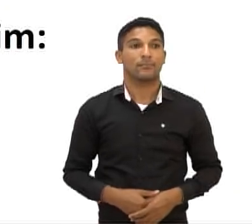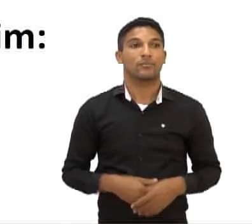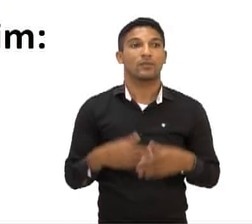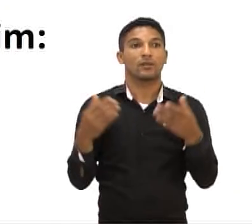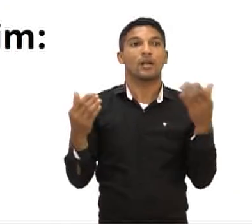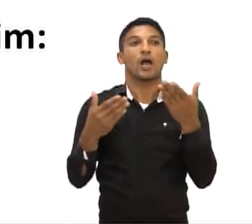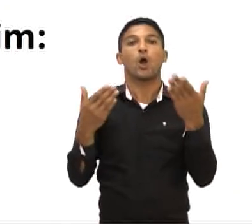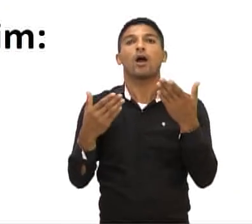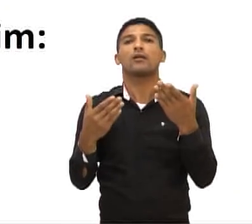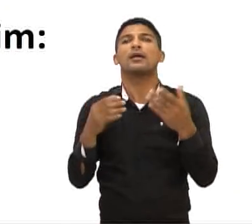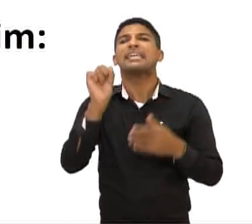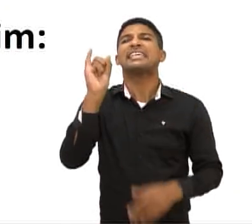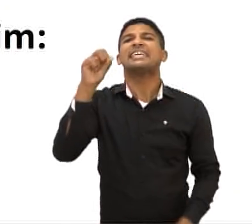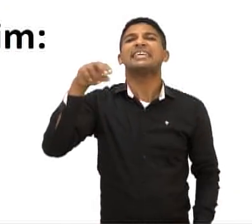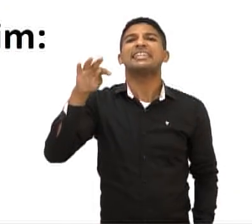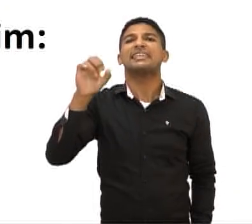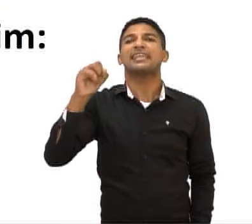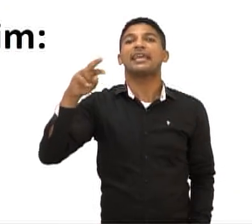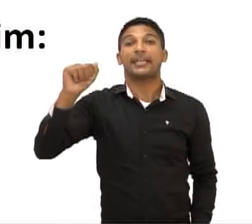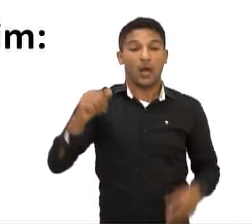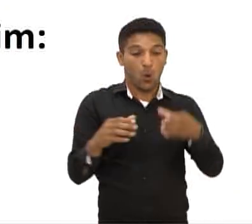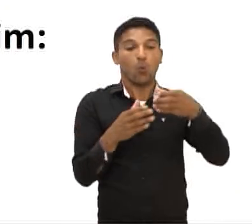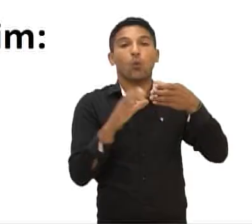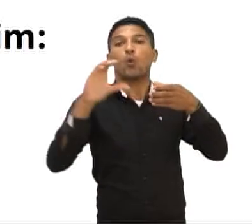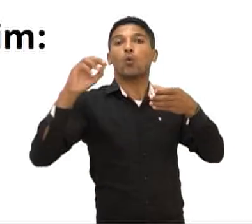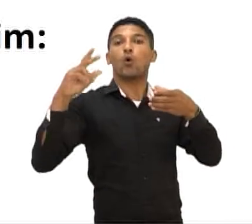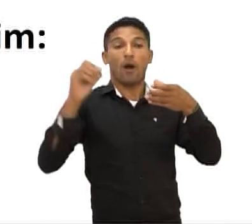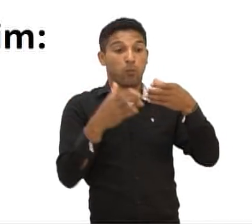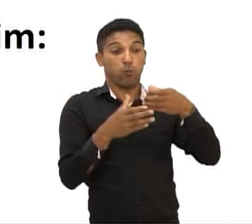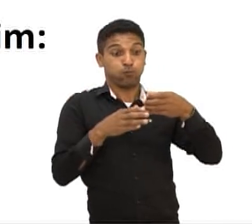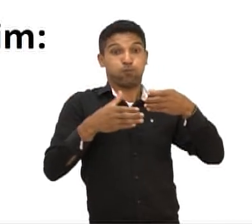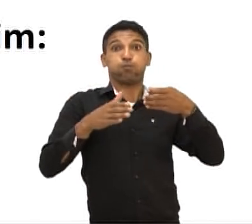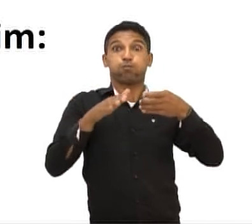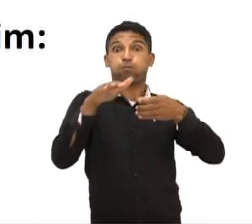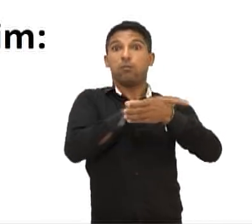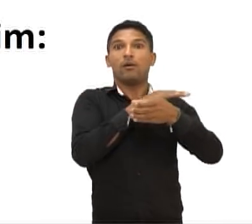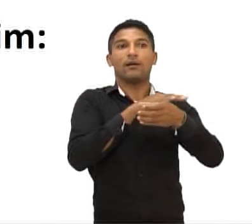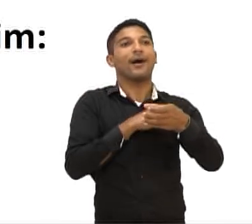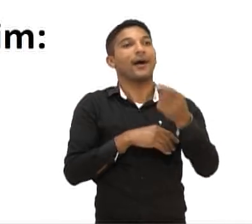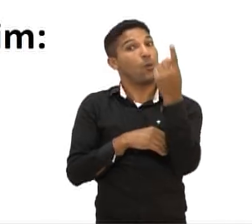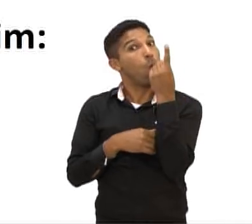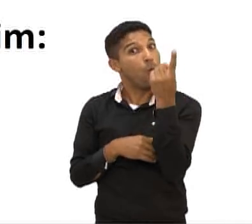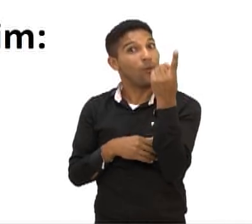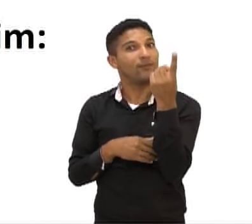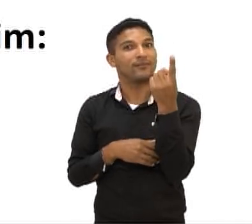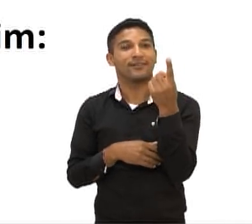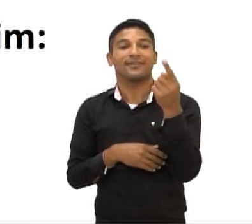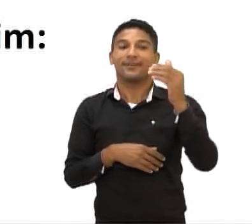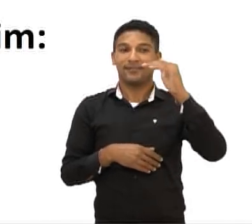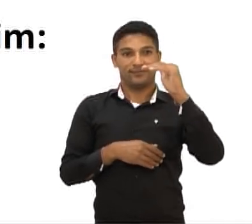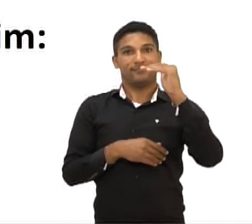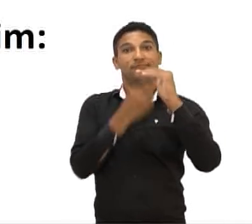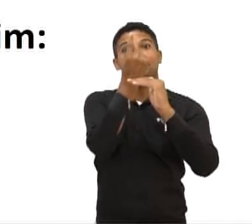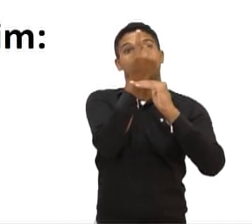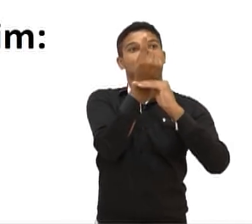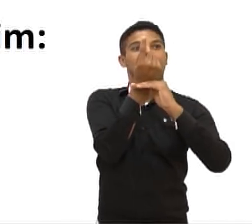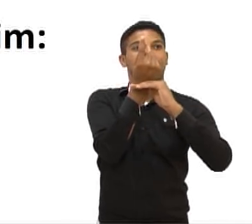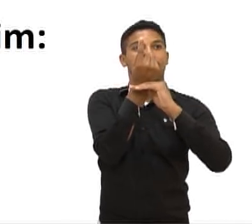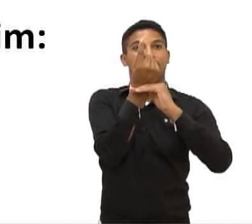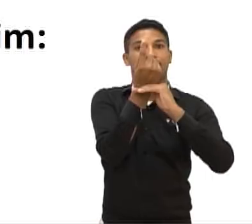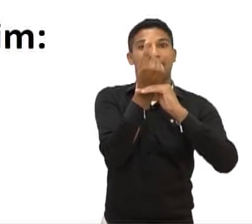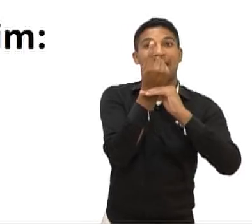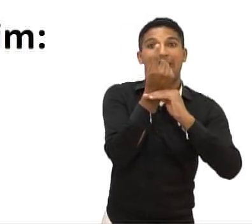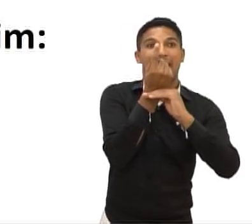dessa fração do copo de açúcar, do 1 copo e meio de açúcar? 1 inteiro, que é o primeiro copo cheio. Então, é a minha parte inteira.